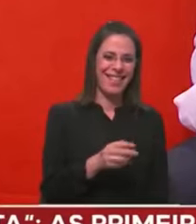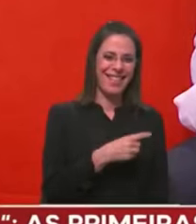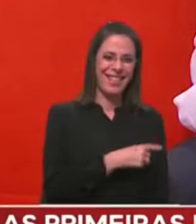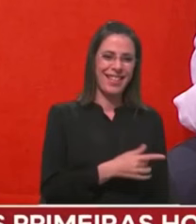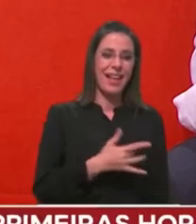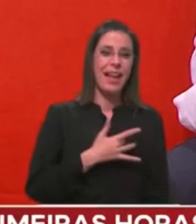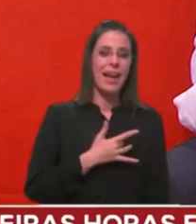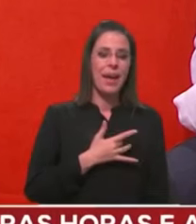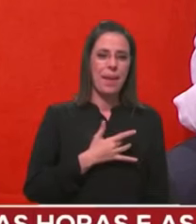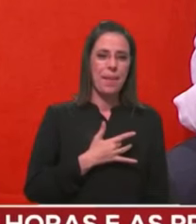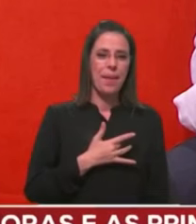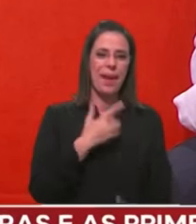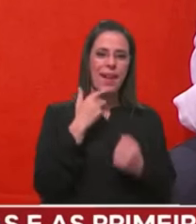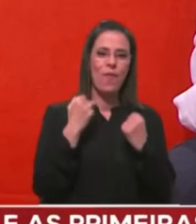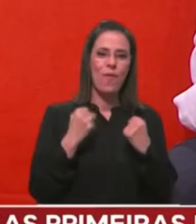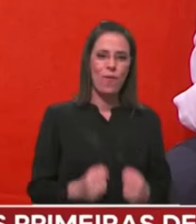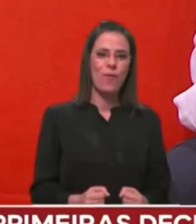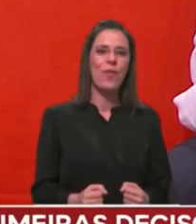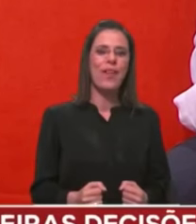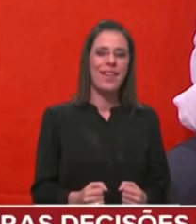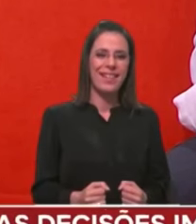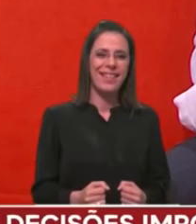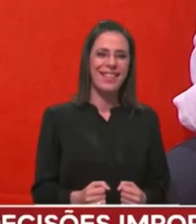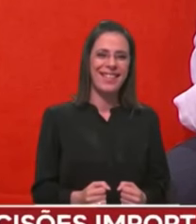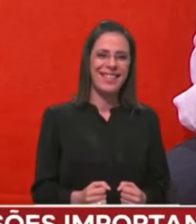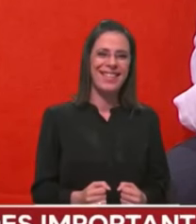E a paixão é uma coisa muito forte.